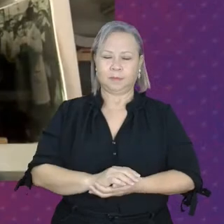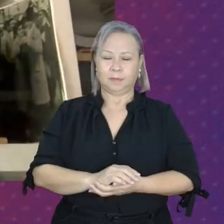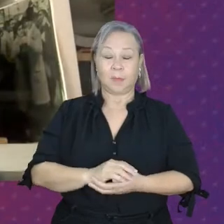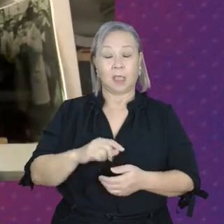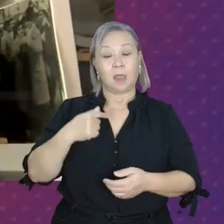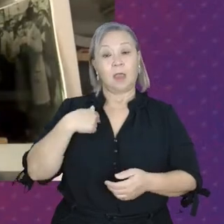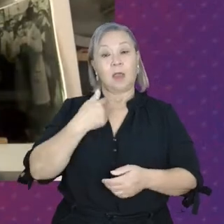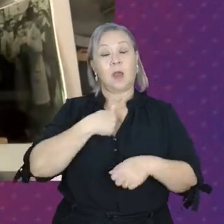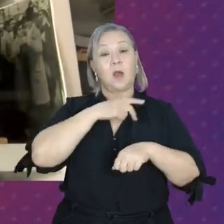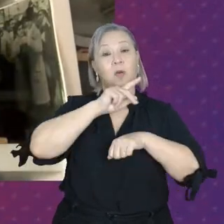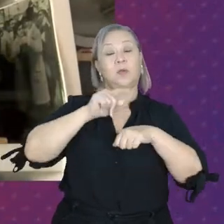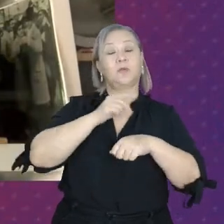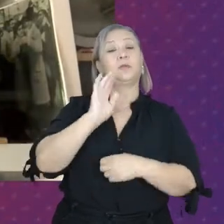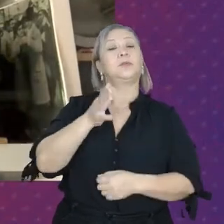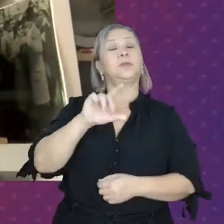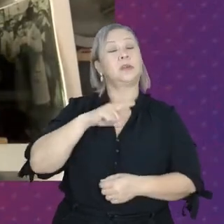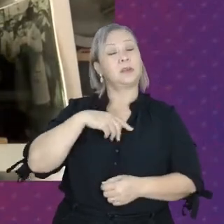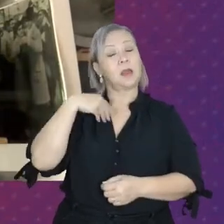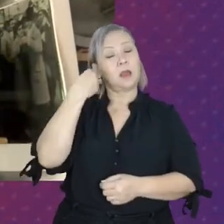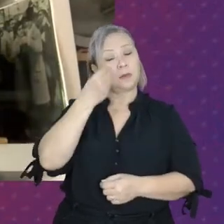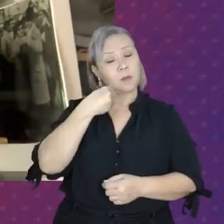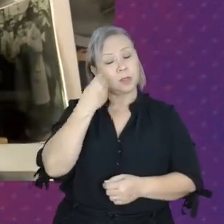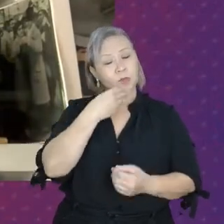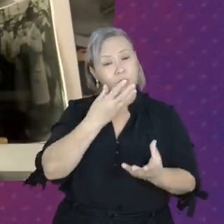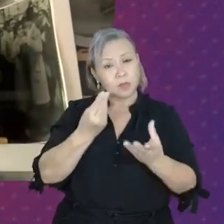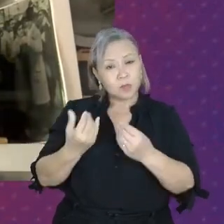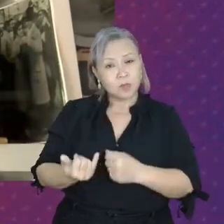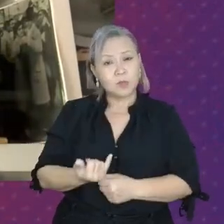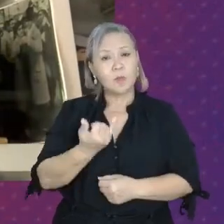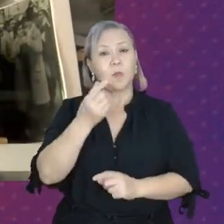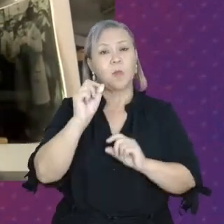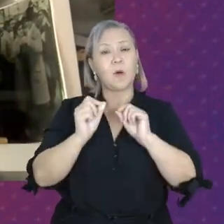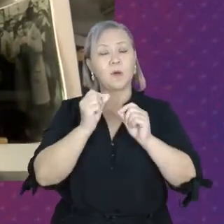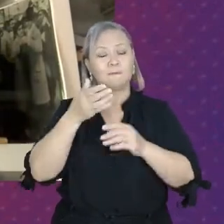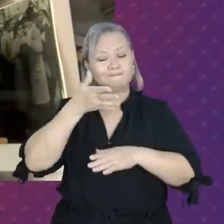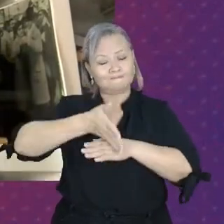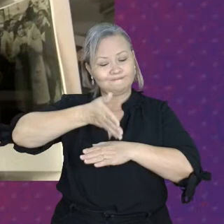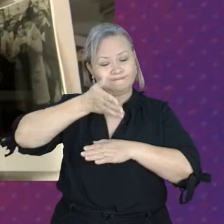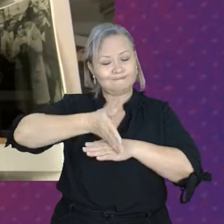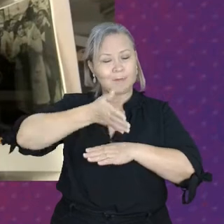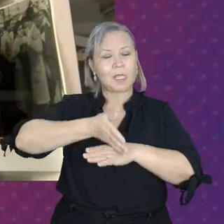já teve experiências muito importantes de participação.